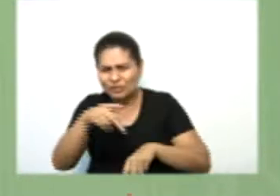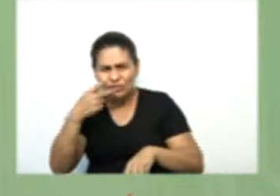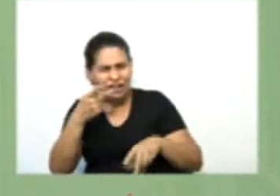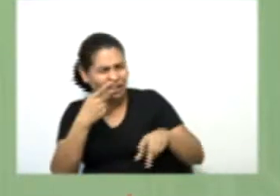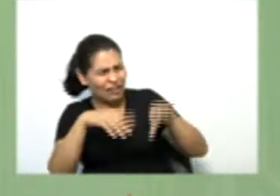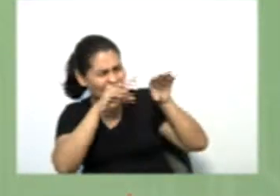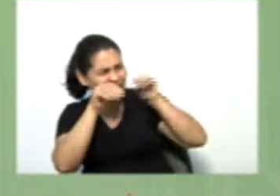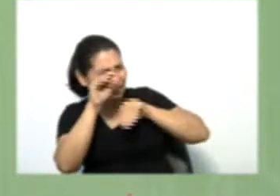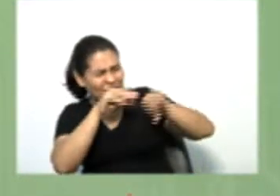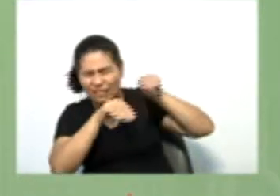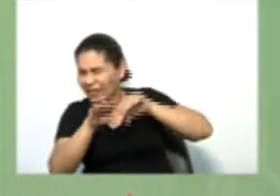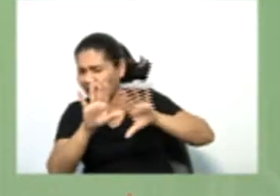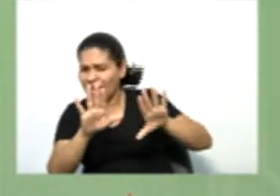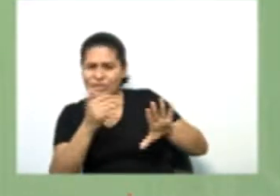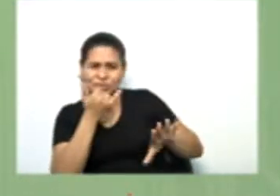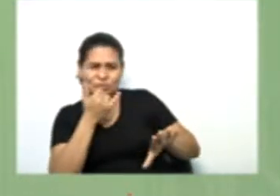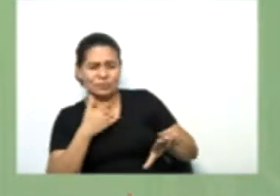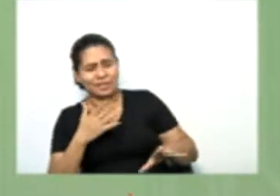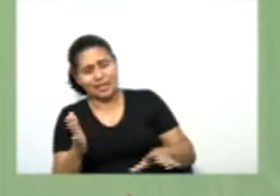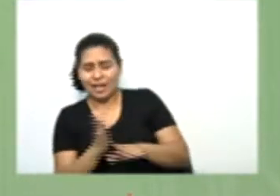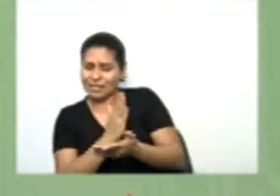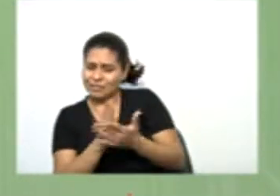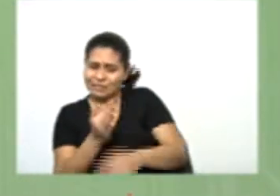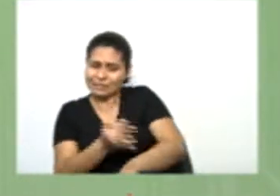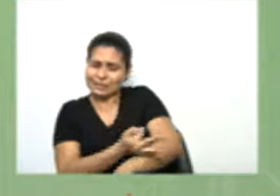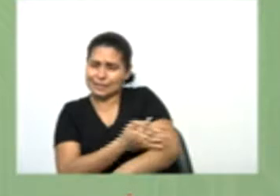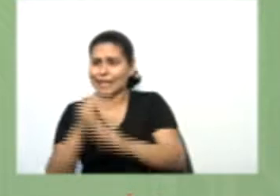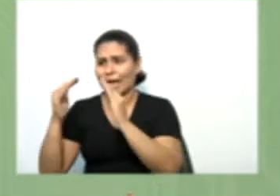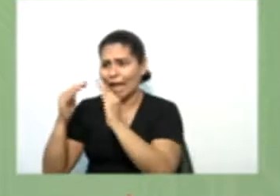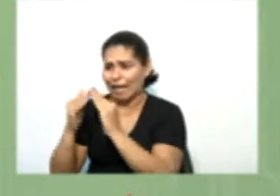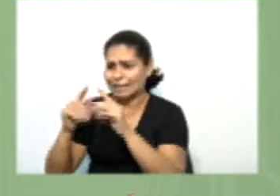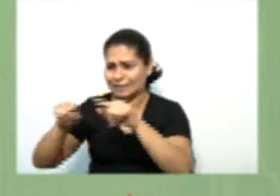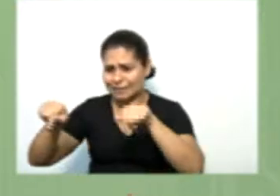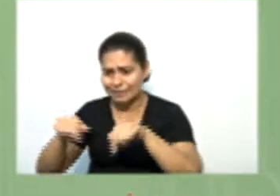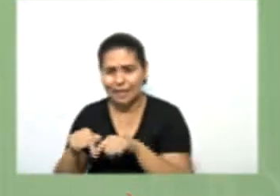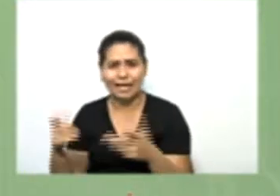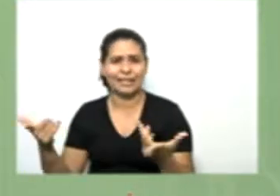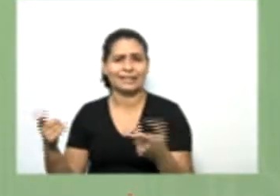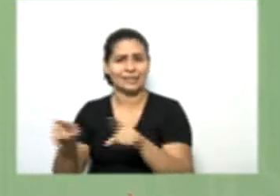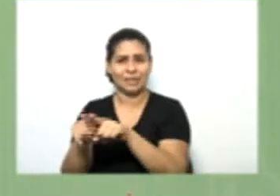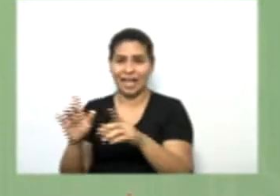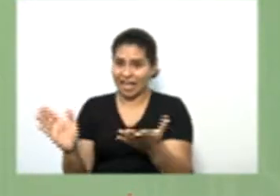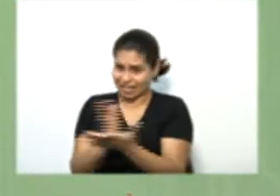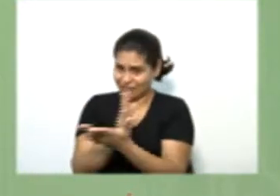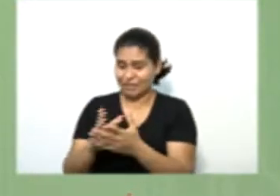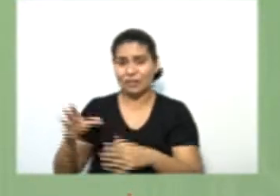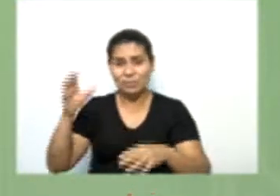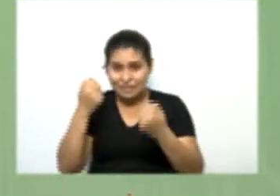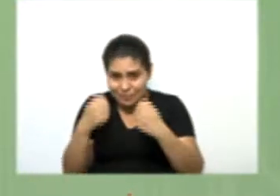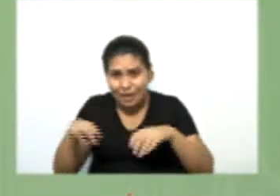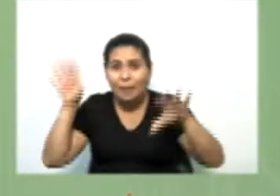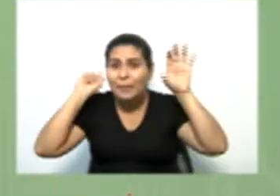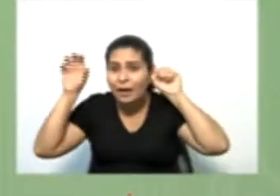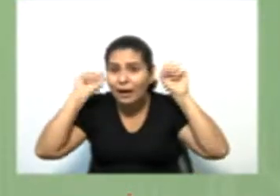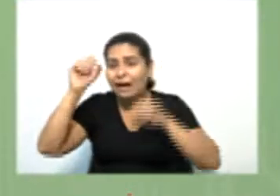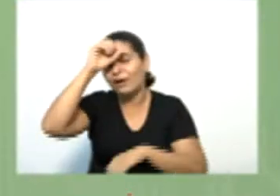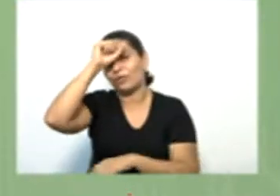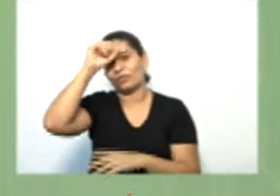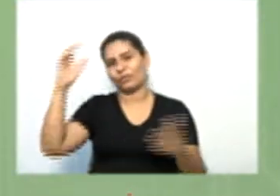Deus, o senhor fala demais. Pois é, às vezes eu tenho que controlar também em casa, né? Porque eu falo muito na sala de aula, falo muito aqui, eu tenho que controlar isso, tenho que aprender a ouvir. Não é?